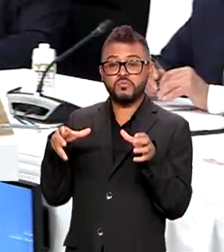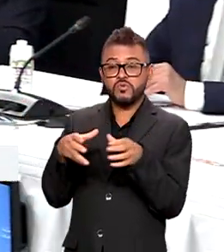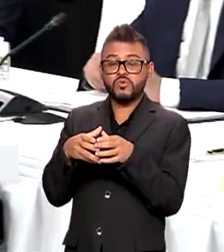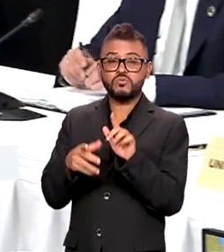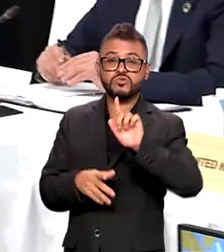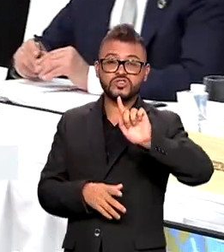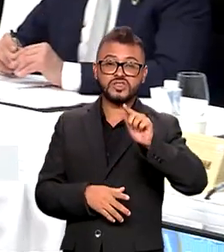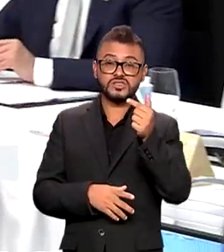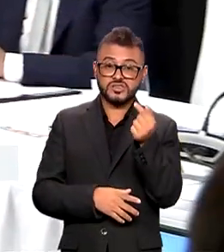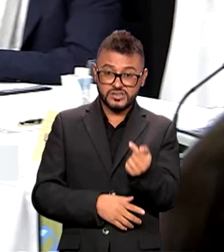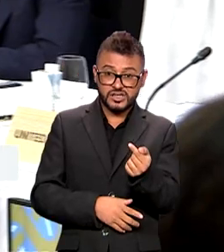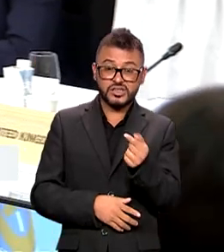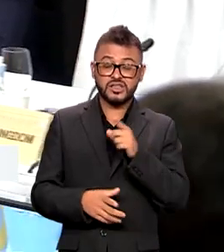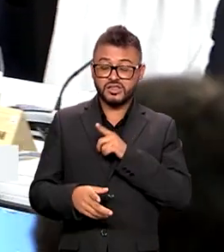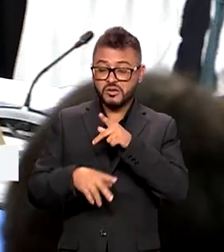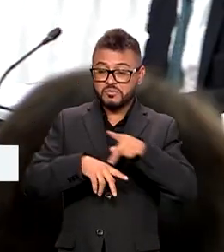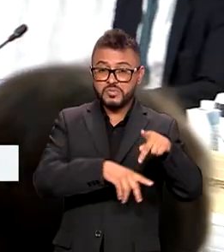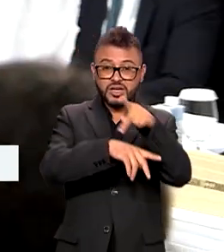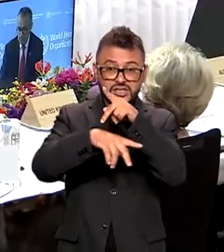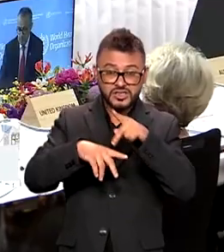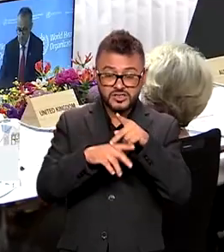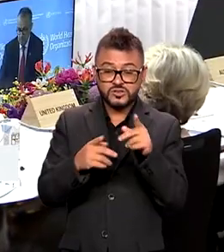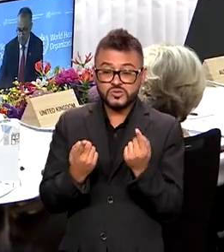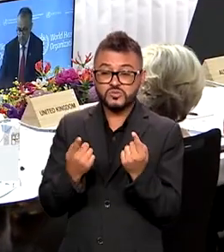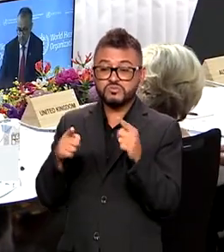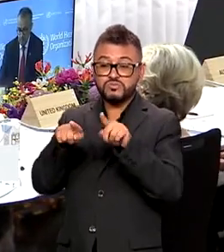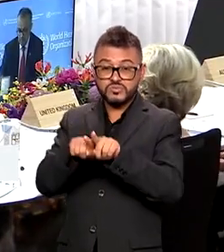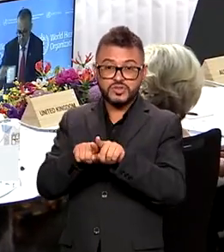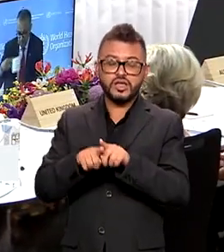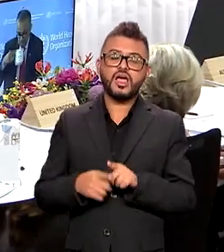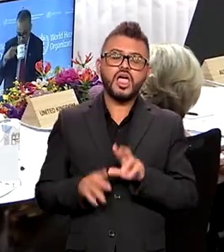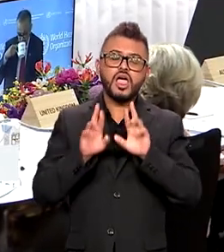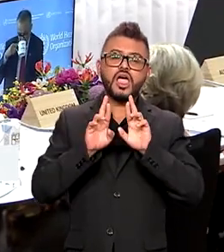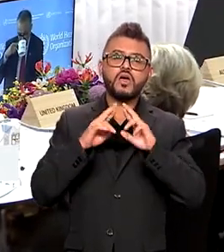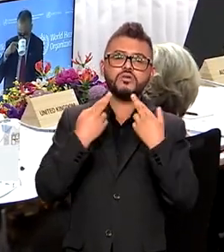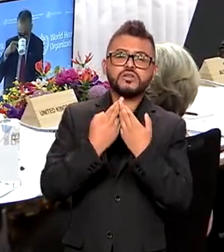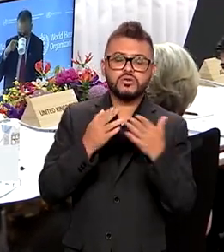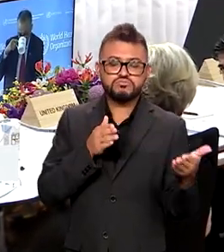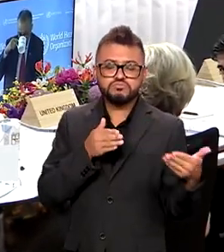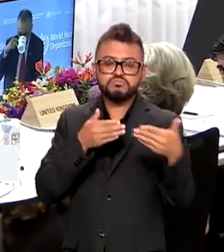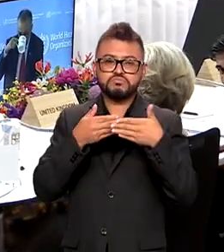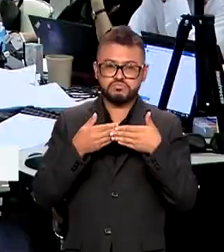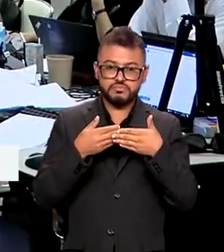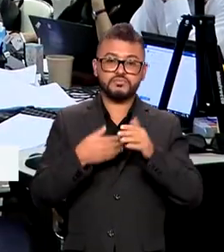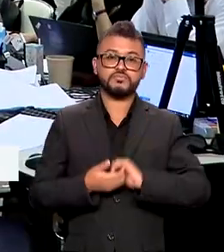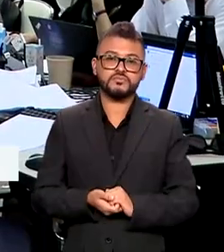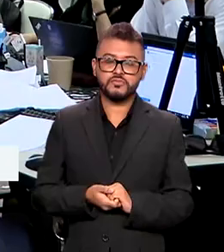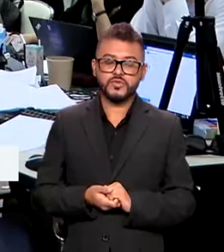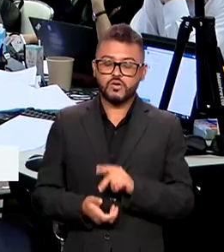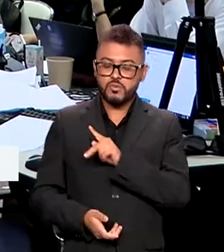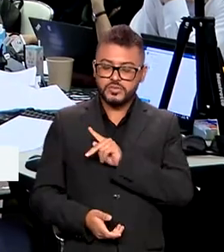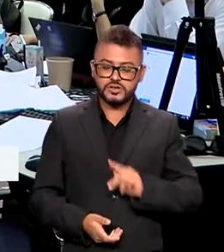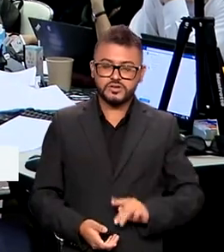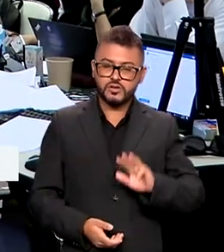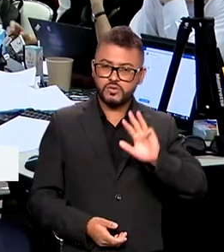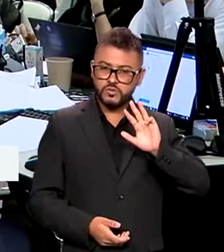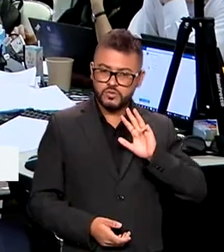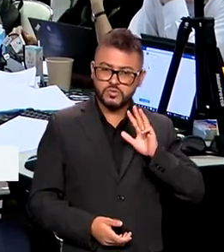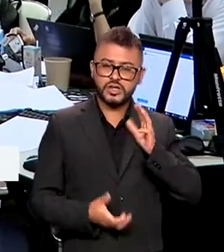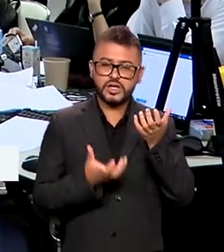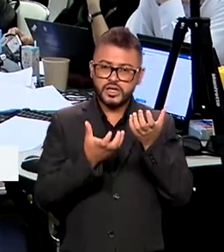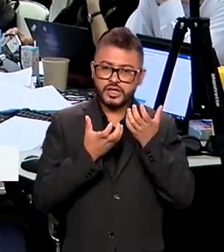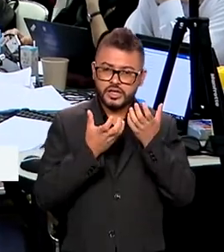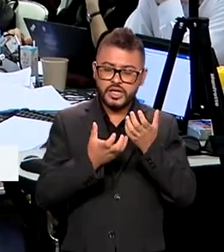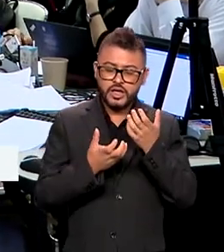cúpula do G7 com os países convidados. A sessão foi a portas fechadas. O presidente defendeu que o